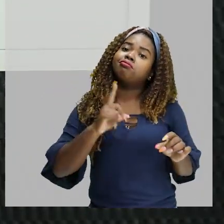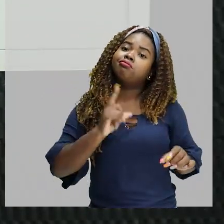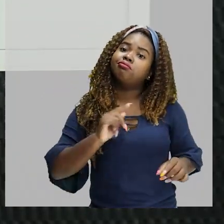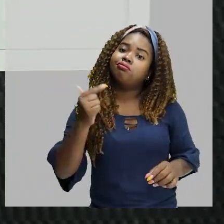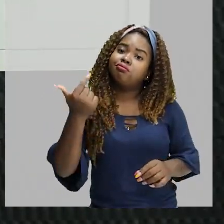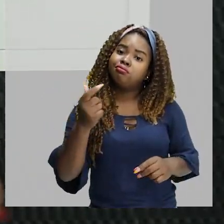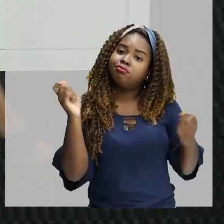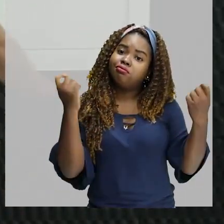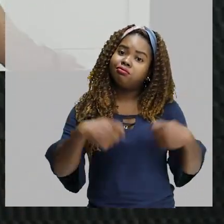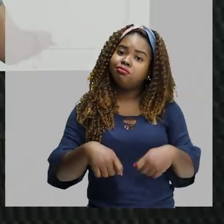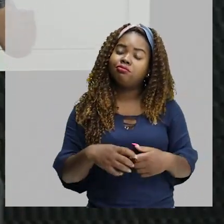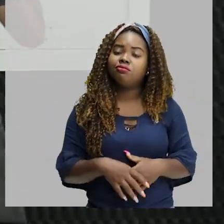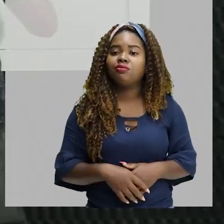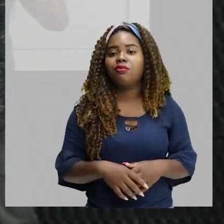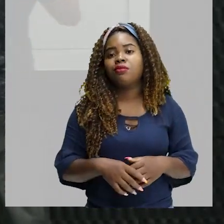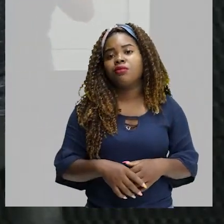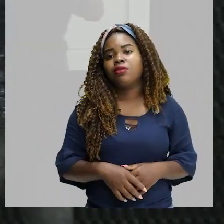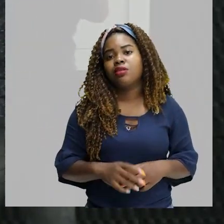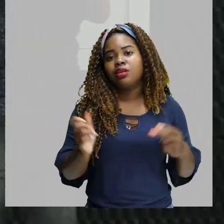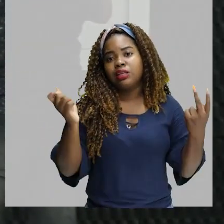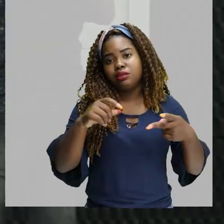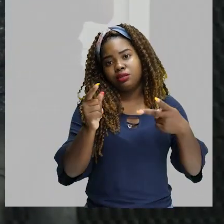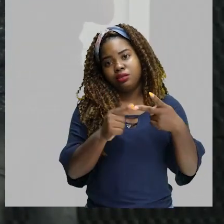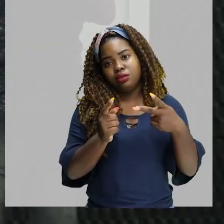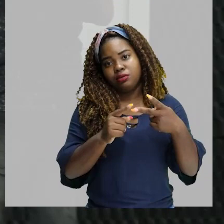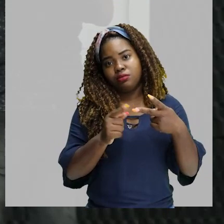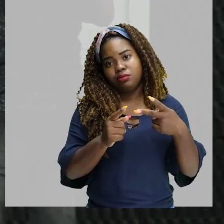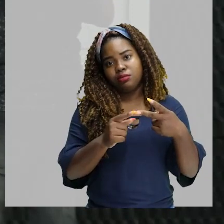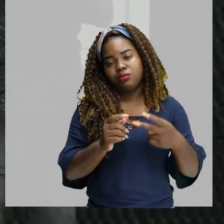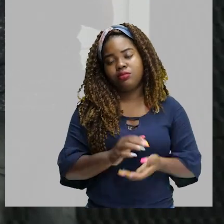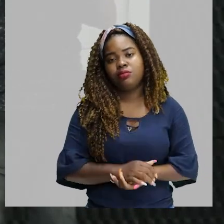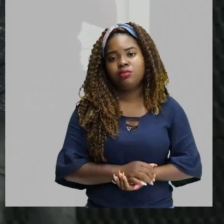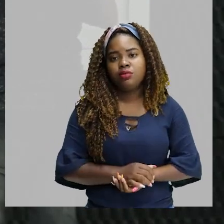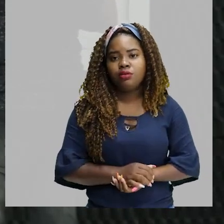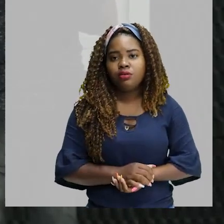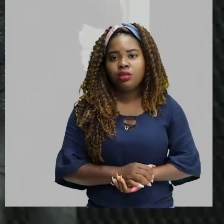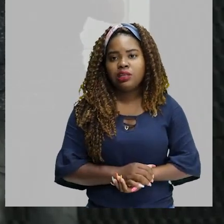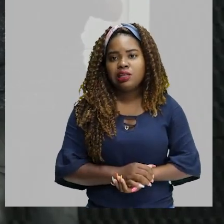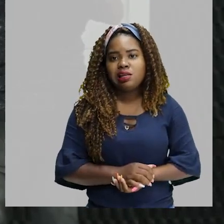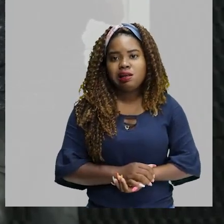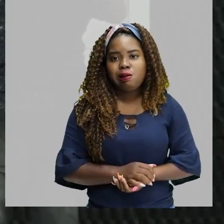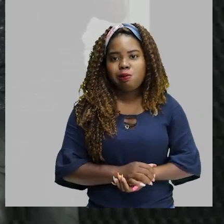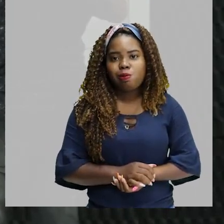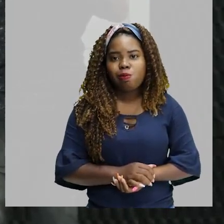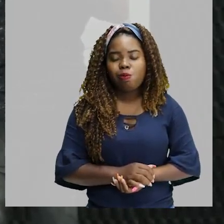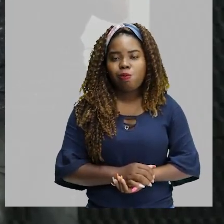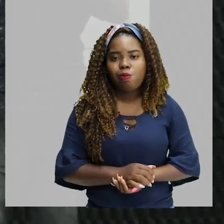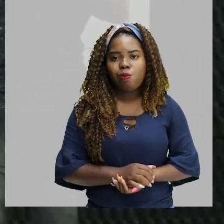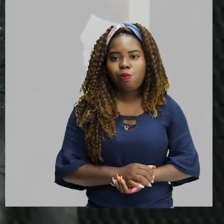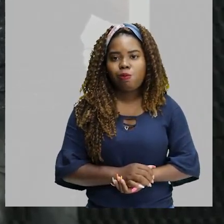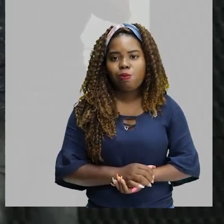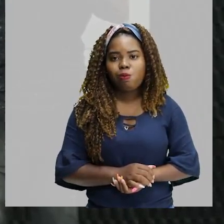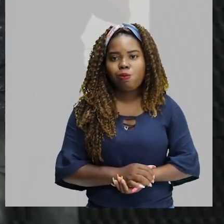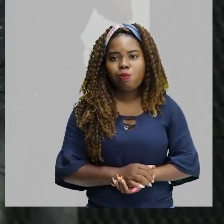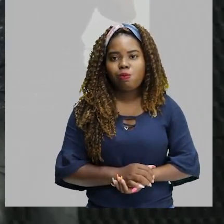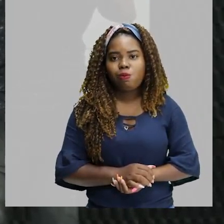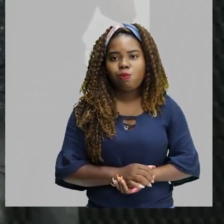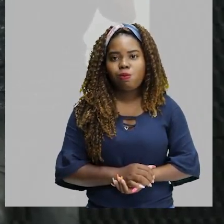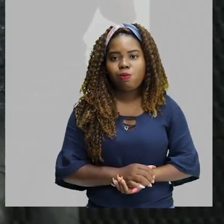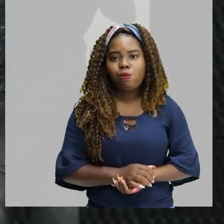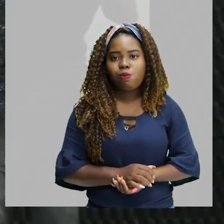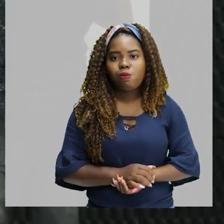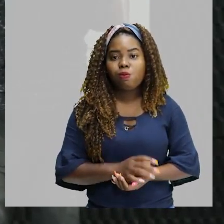outra possibilidade. Você pode buscar, você pode perseguir, você pode ir à luta, você pode lutar por